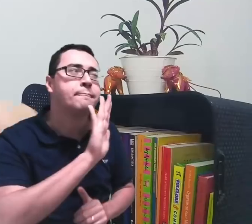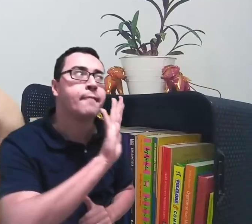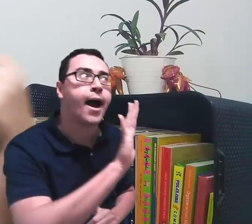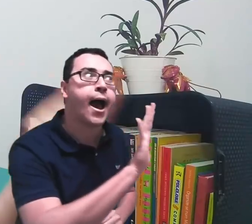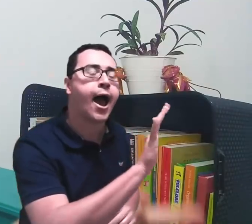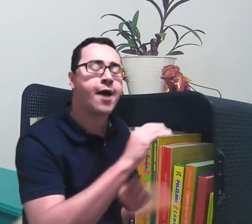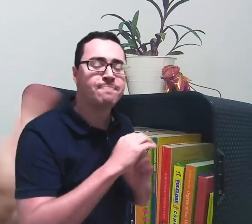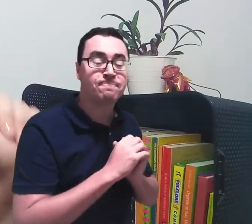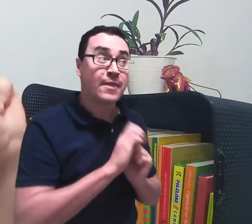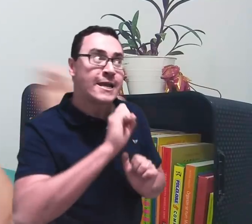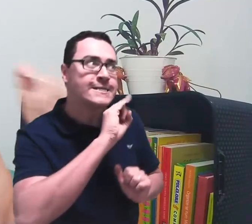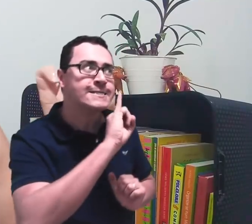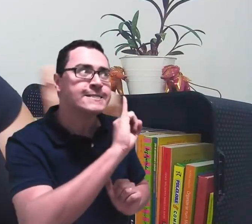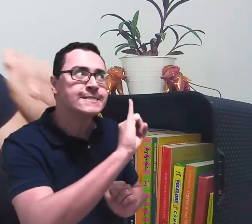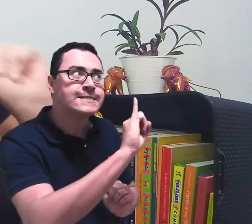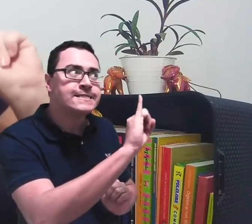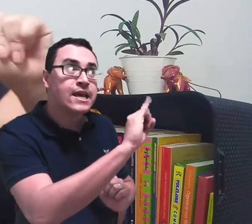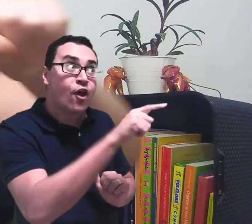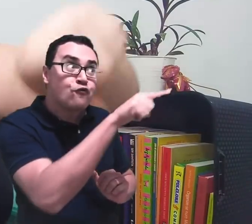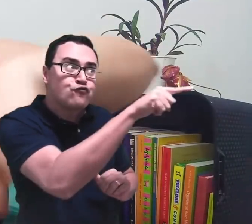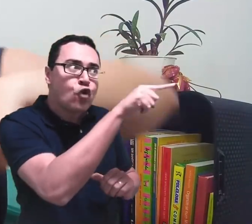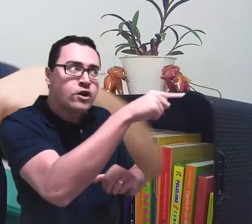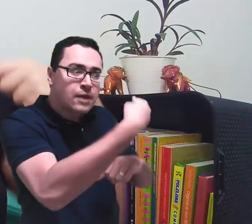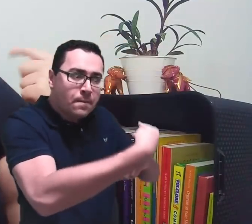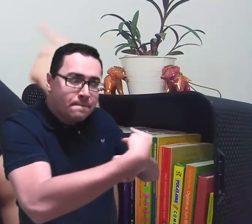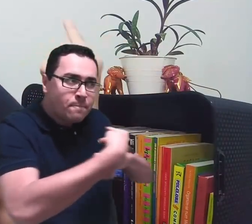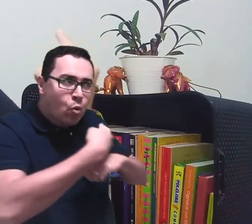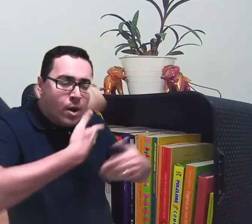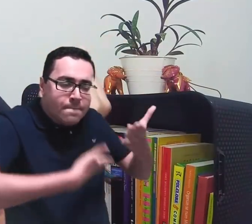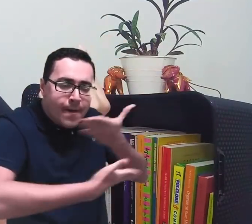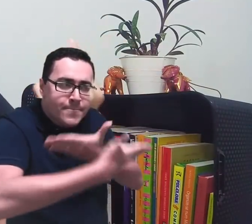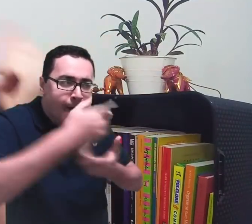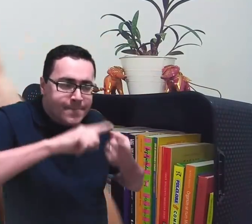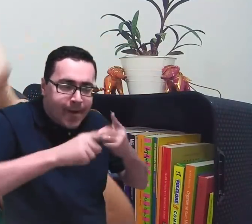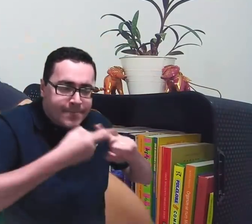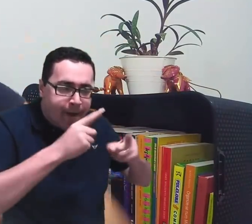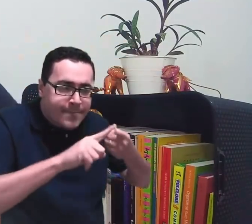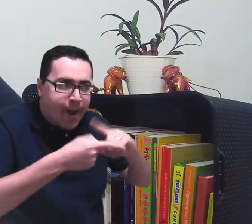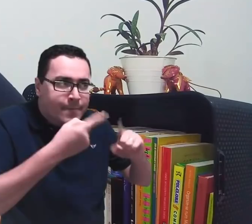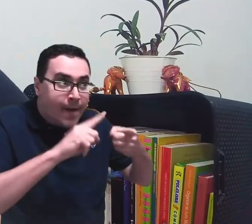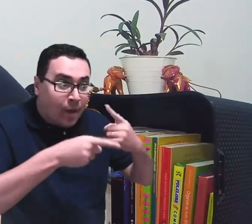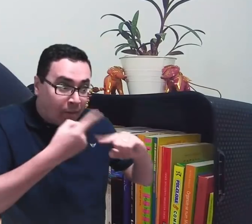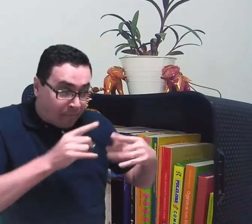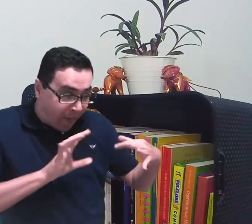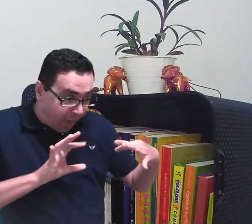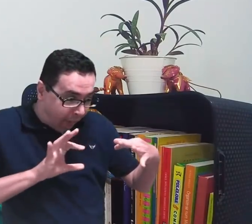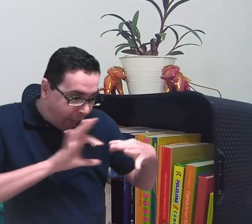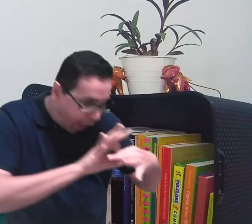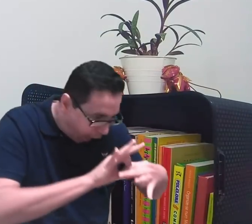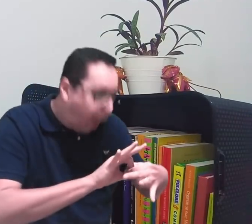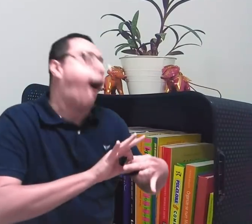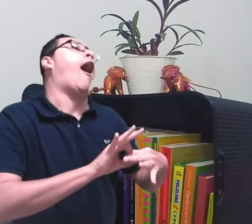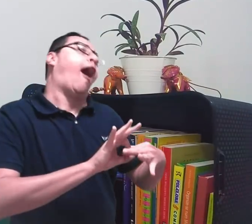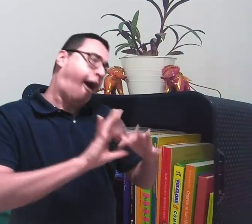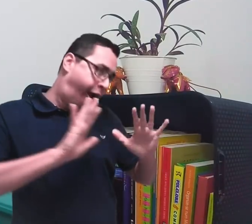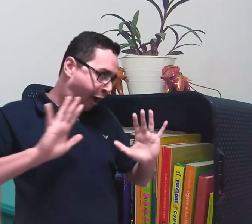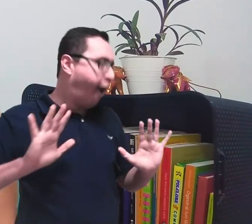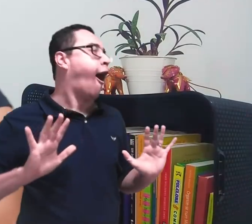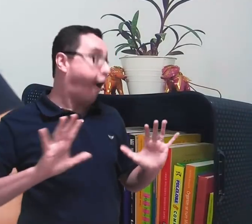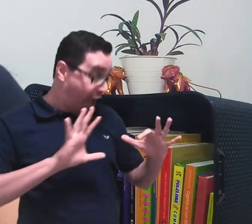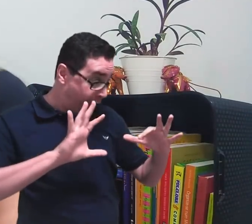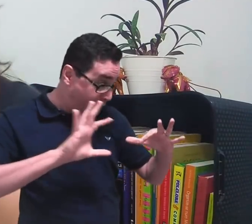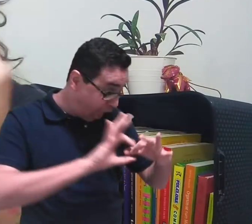me cativar, passamos a ter necessidade um do outro. Você será para